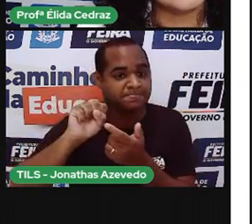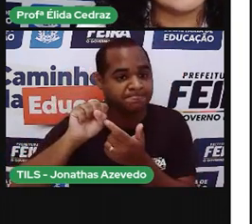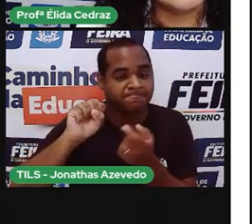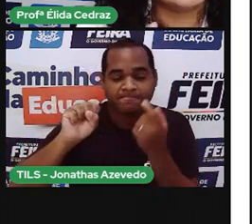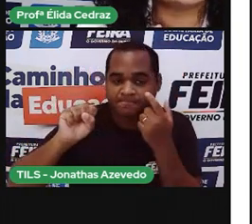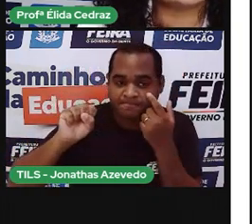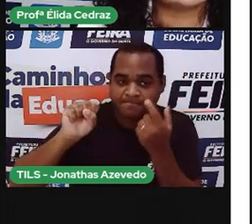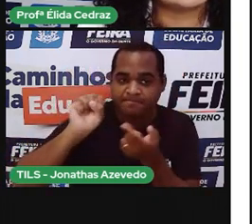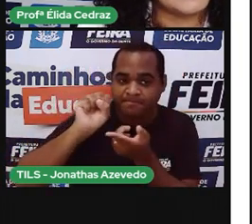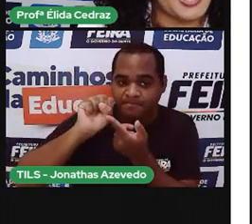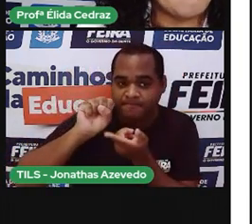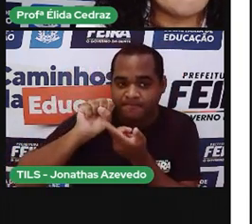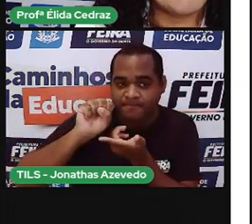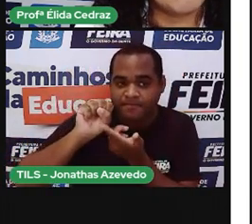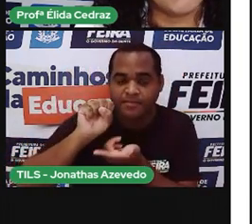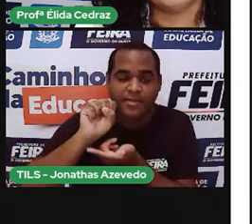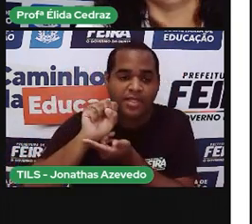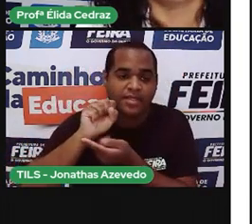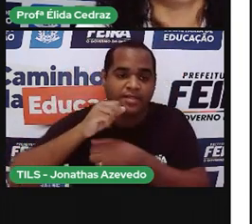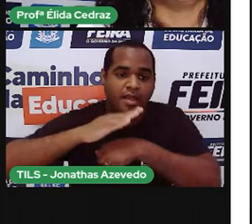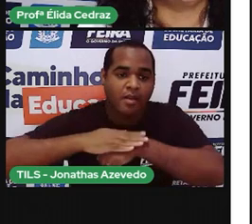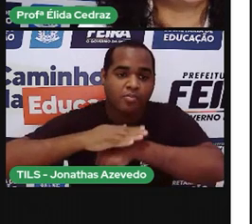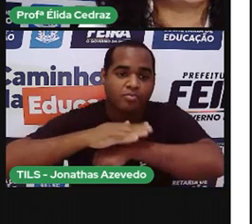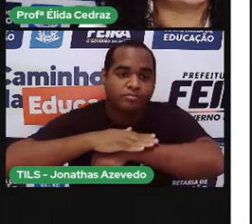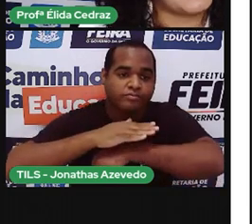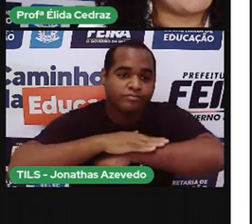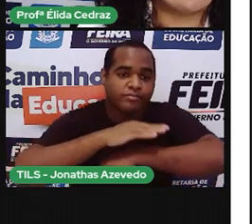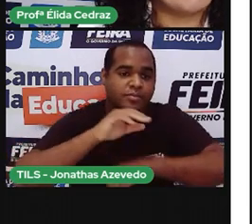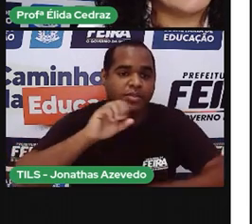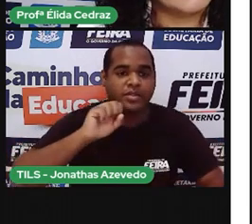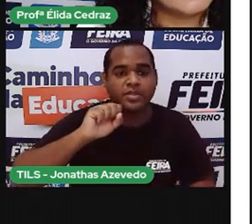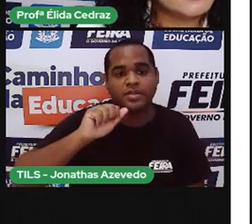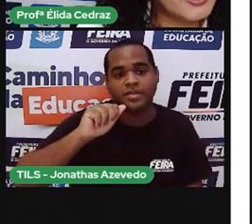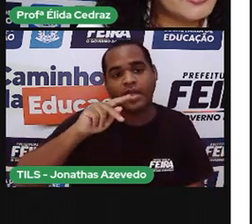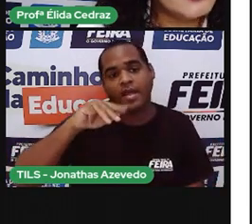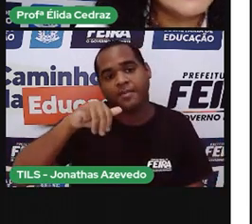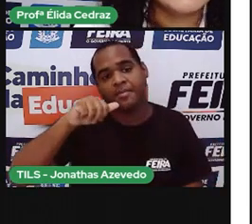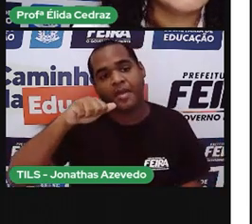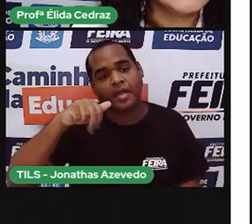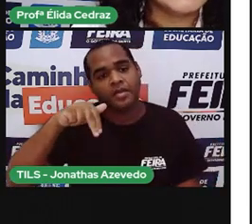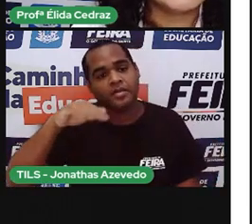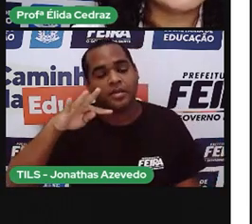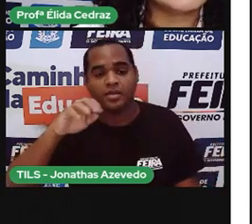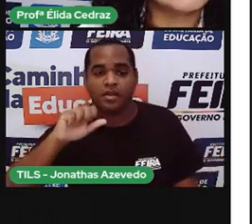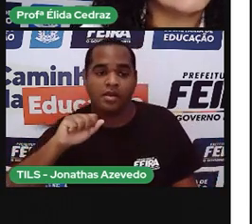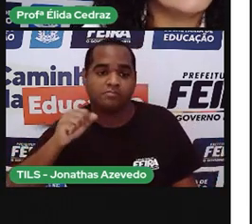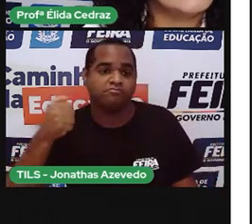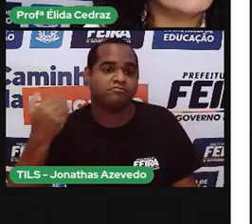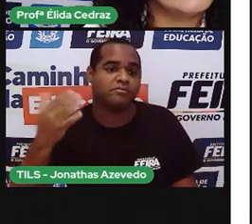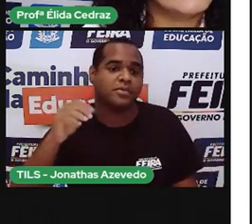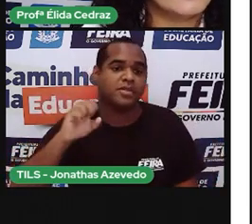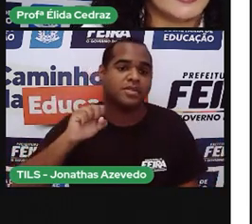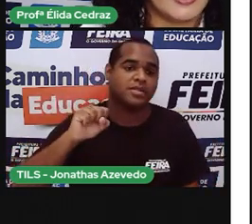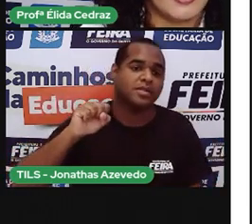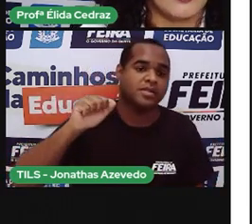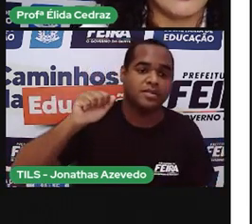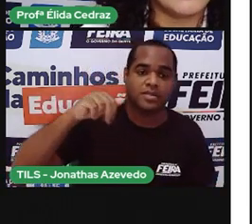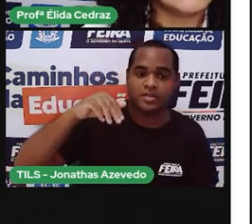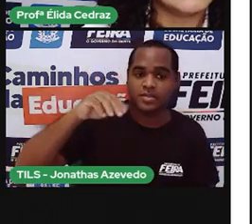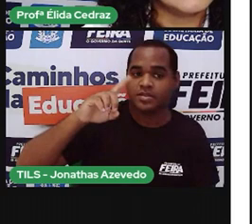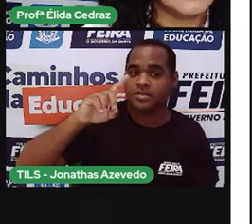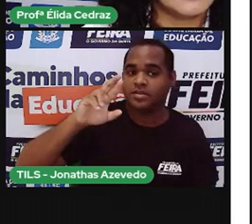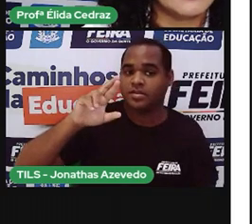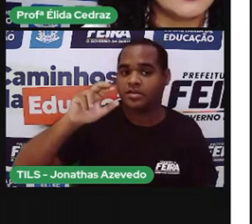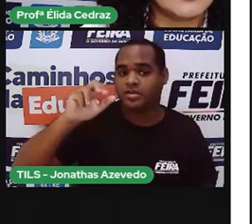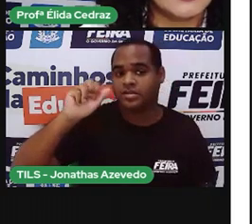S de sapo, de Samantha, de Sandra.